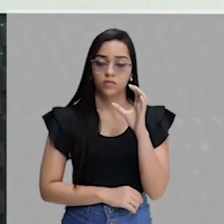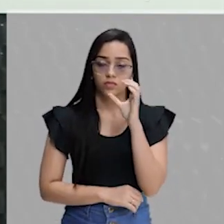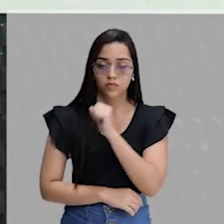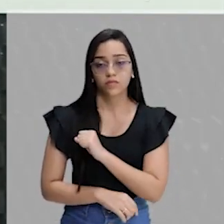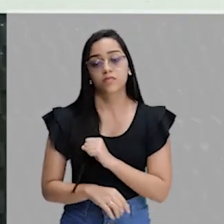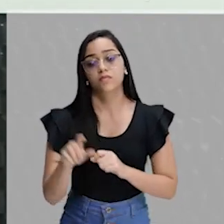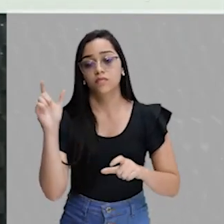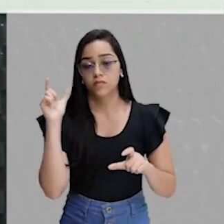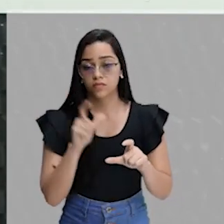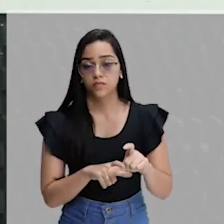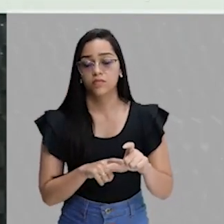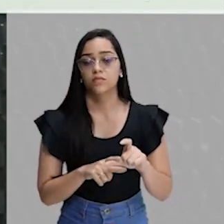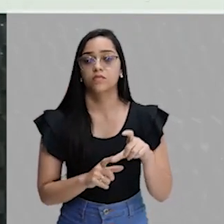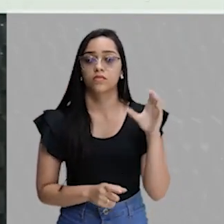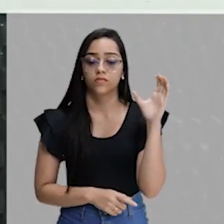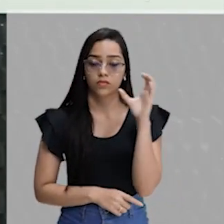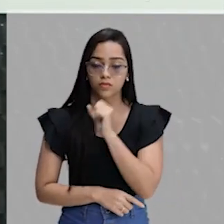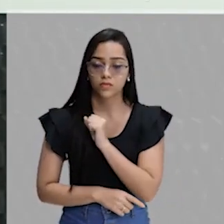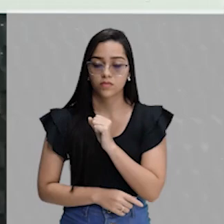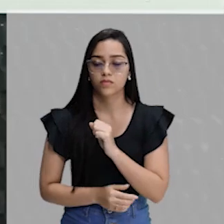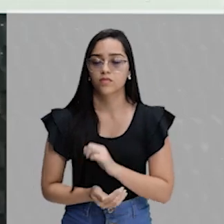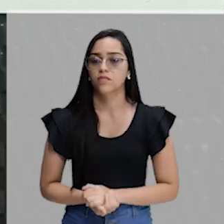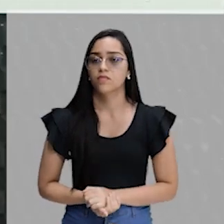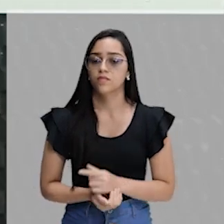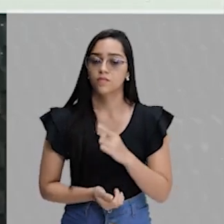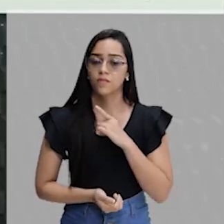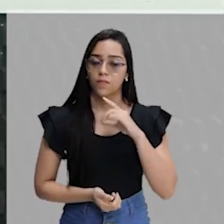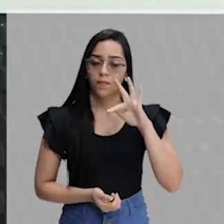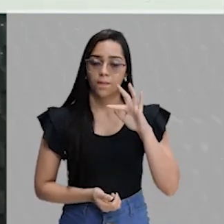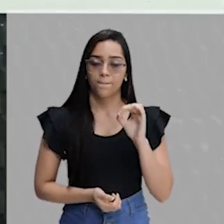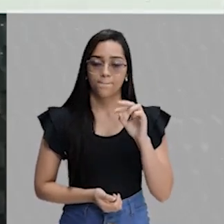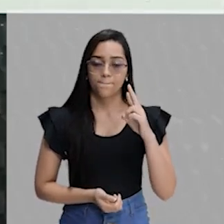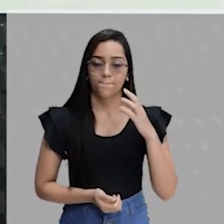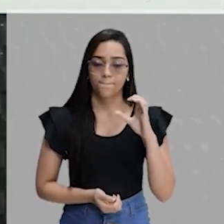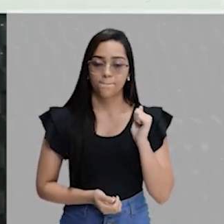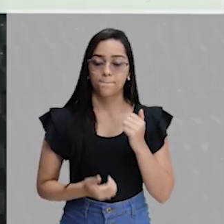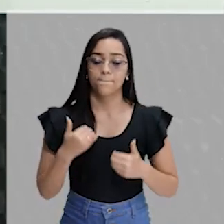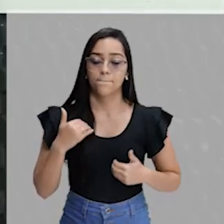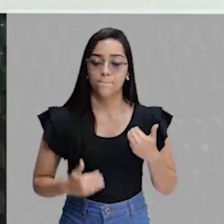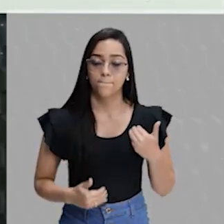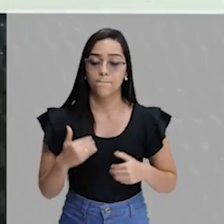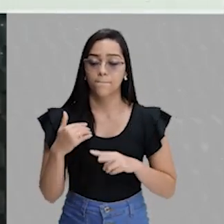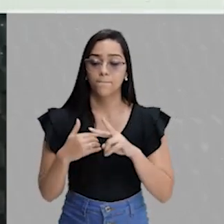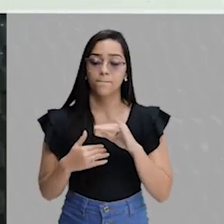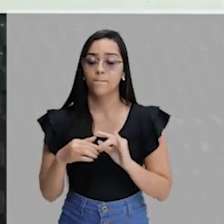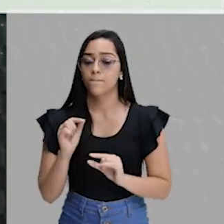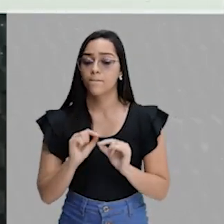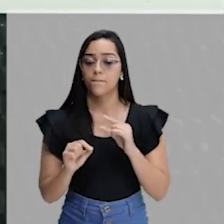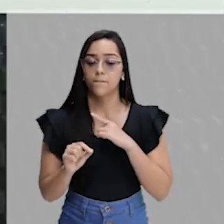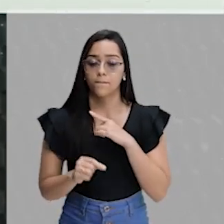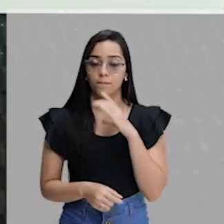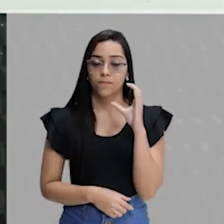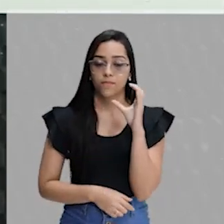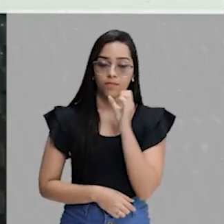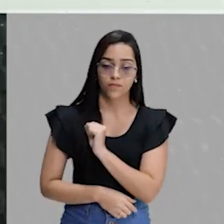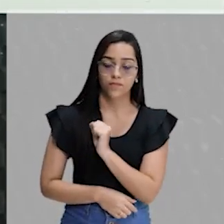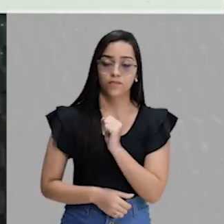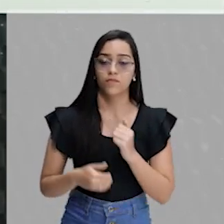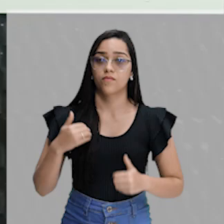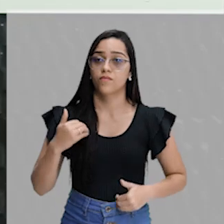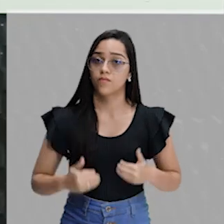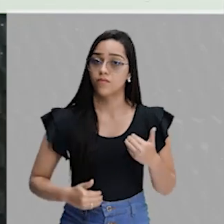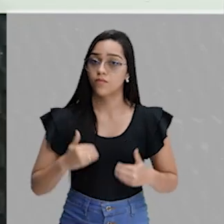ela depende da aceleração. Okay? Então, essa força agindo nesse corpo vai fazer com que a velocidade deste